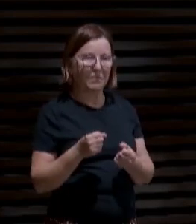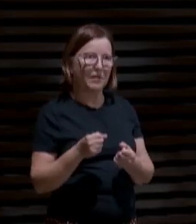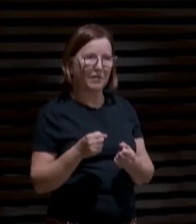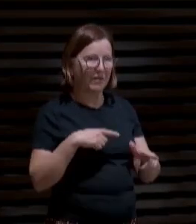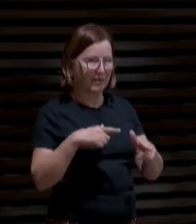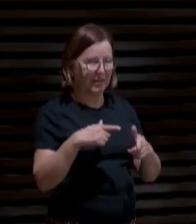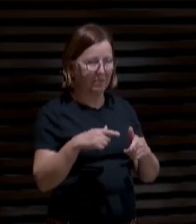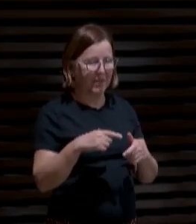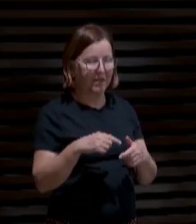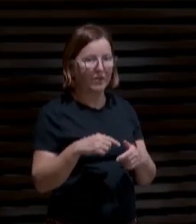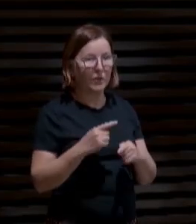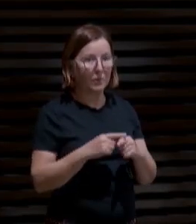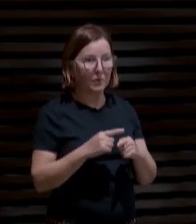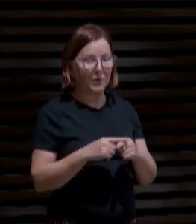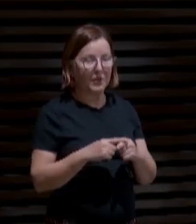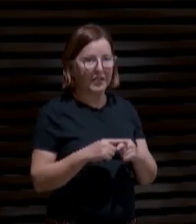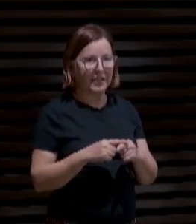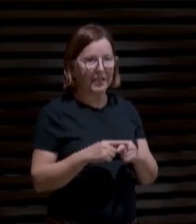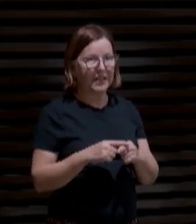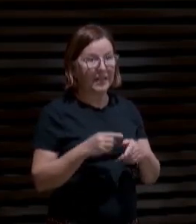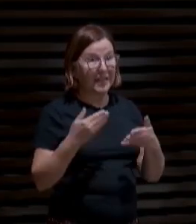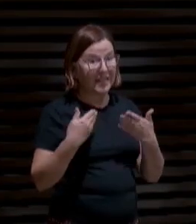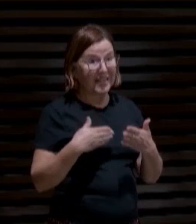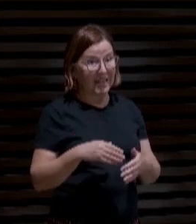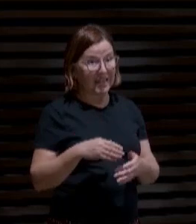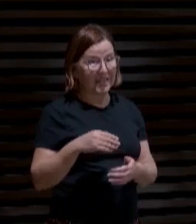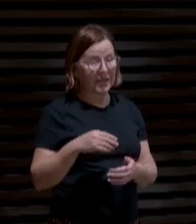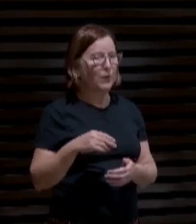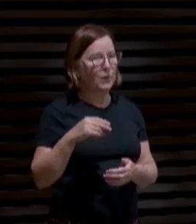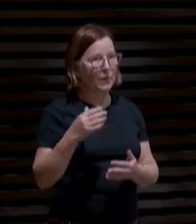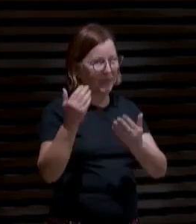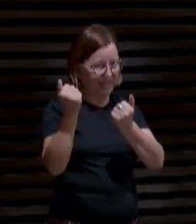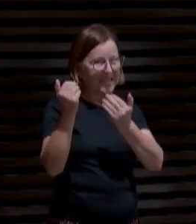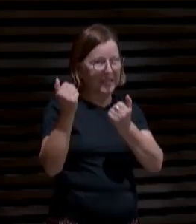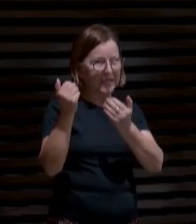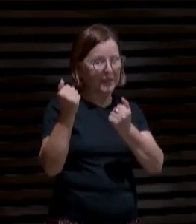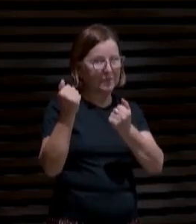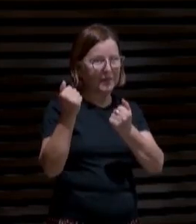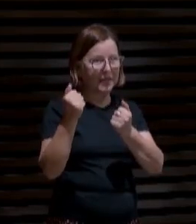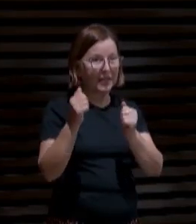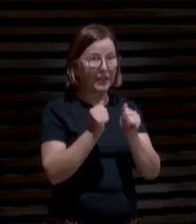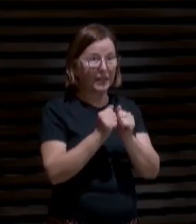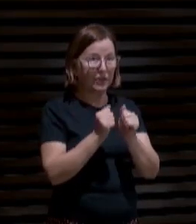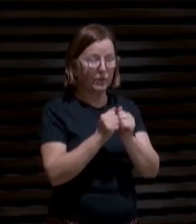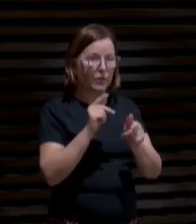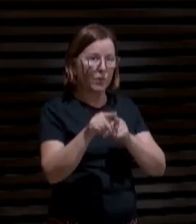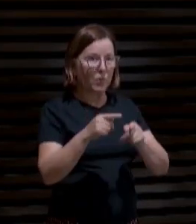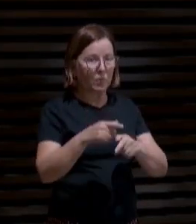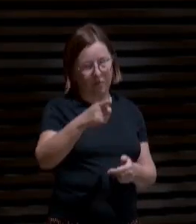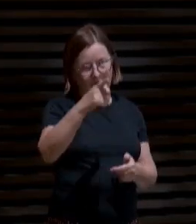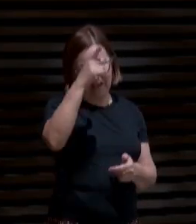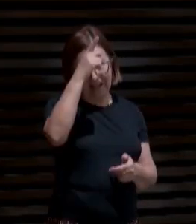de Servilha. Ele se juntou às legiões dos germânicos na guerra do Reno